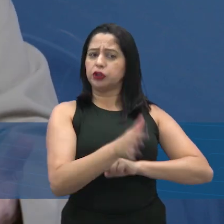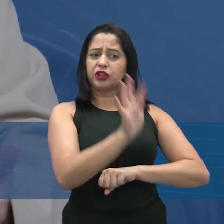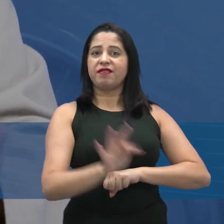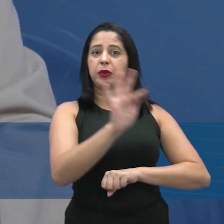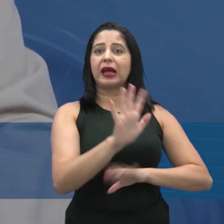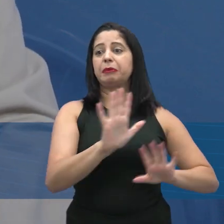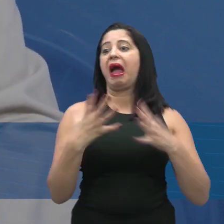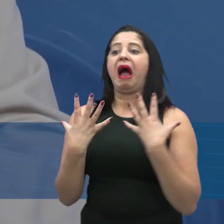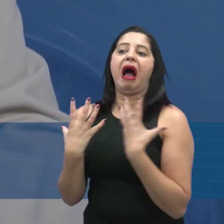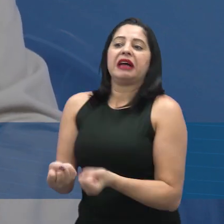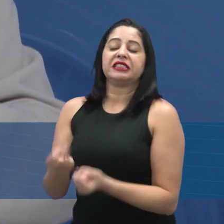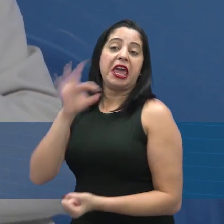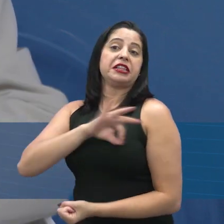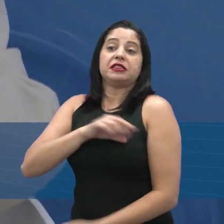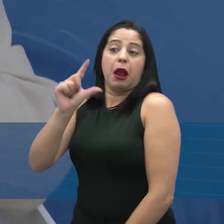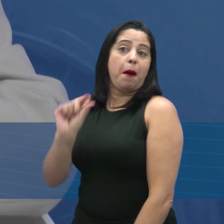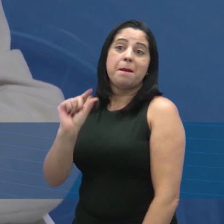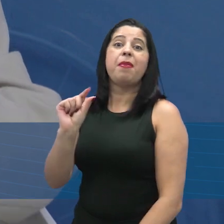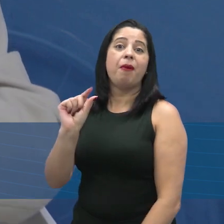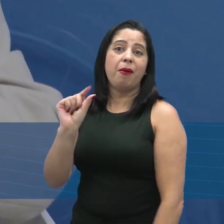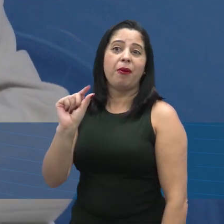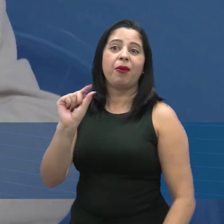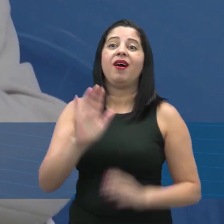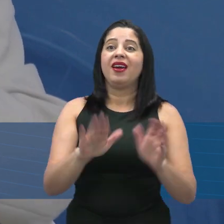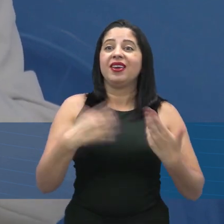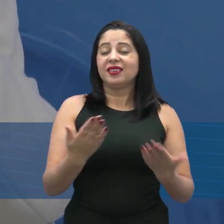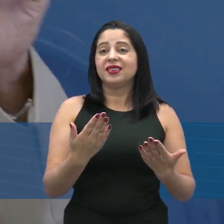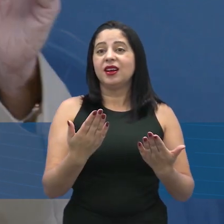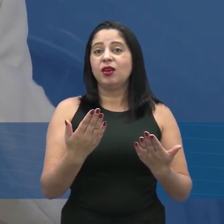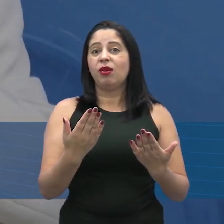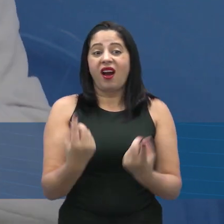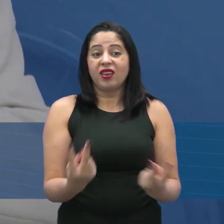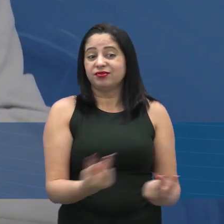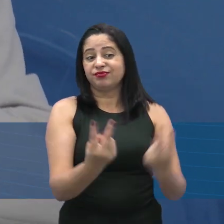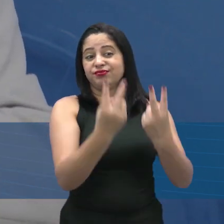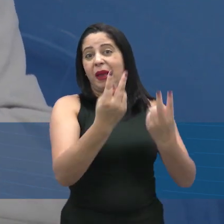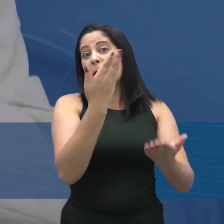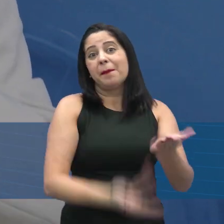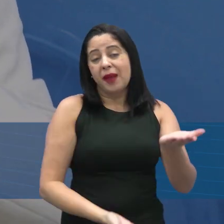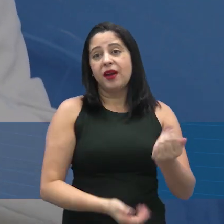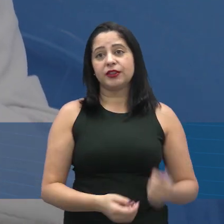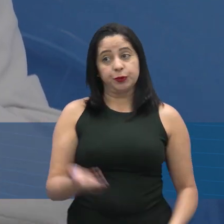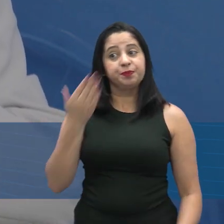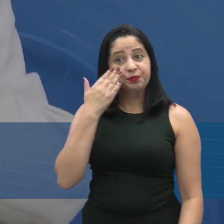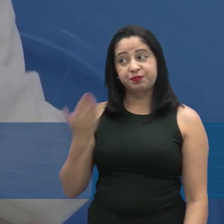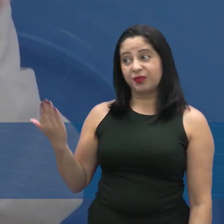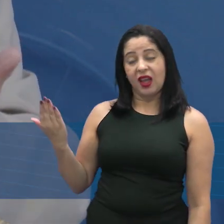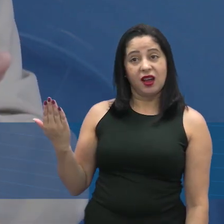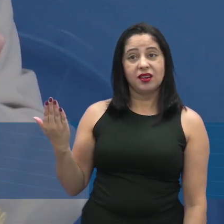qualquer salário. Então, isso desvaloriza, né? Isso que o José Maurício